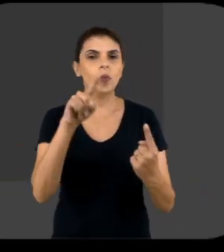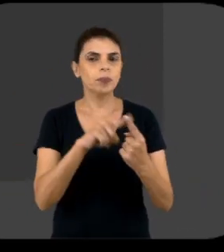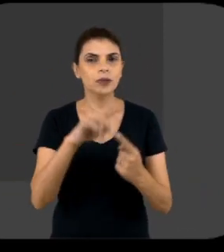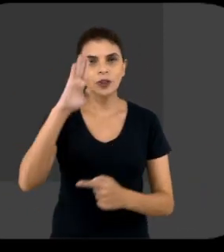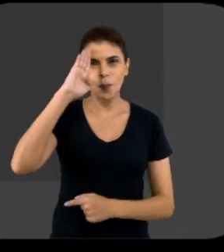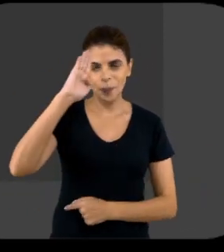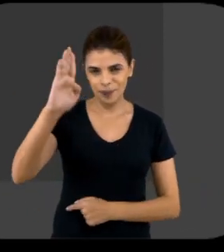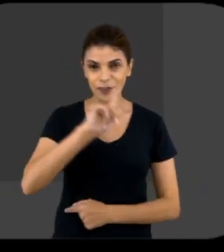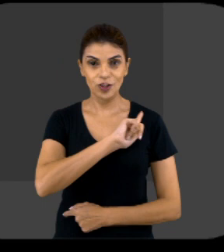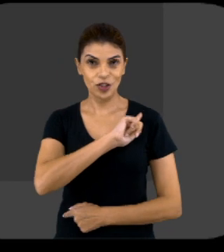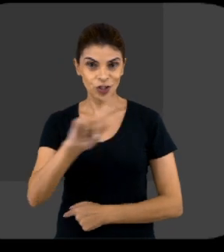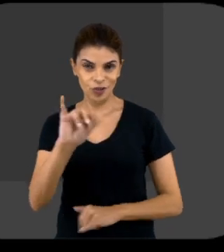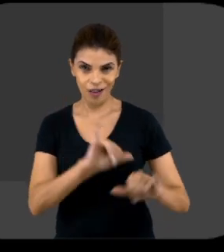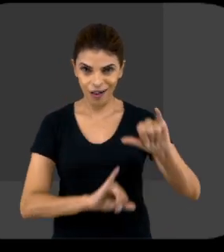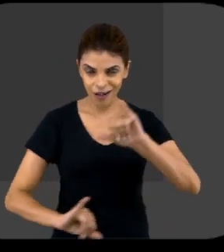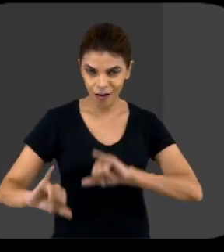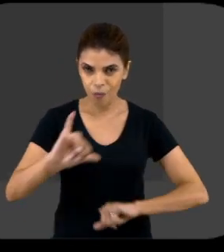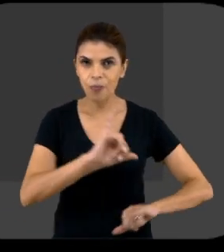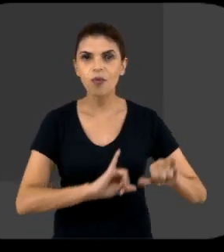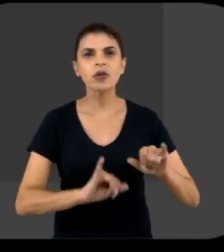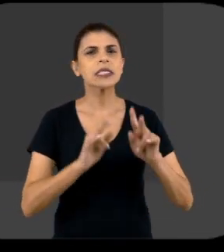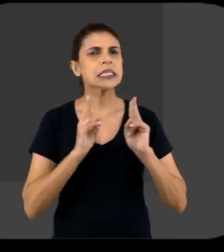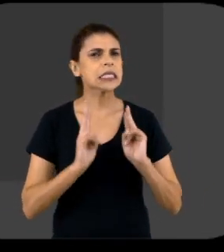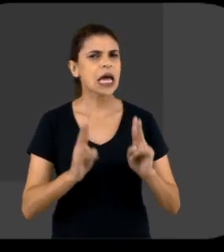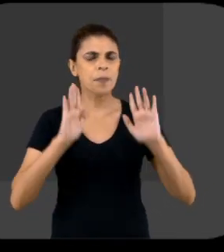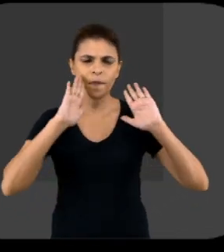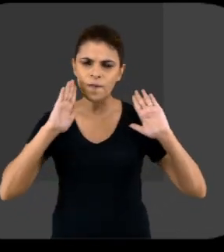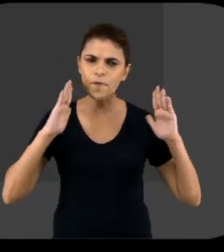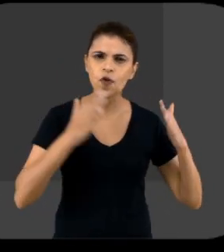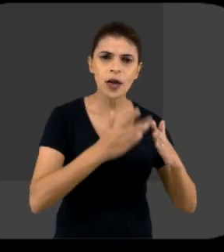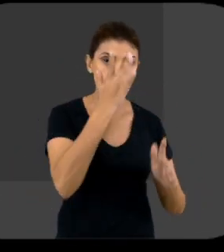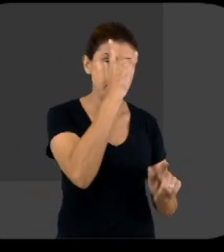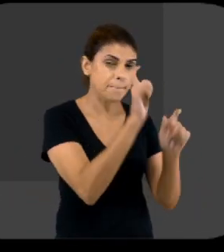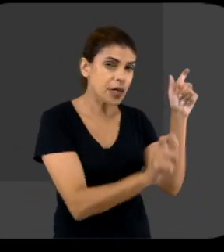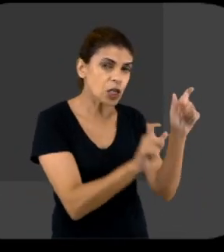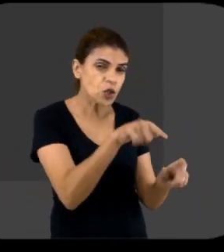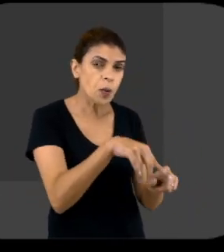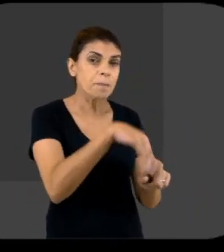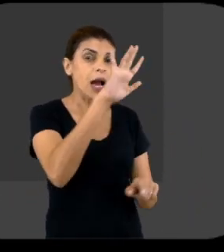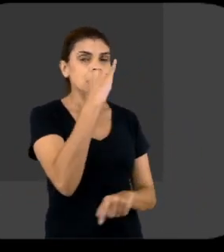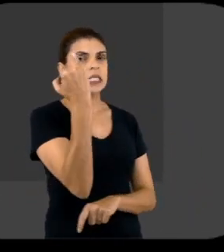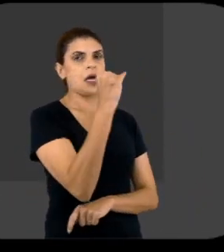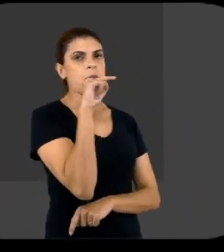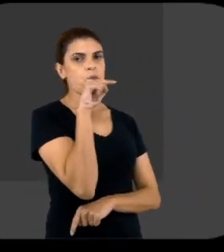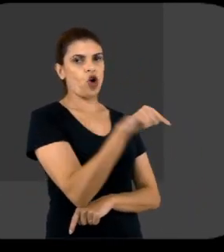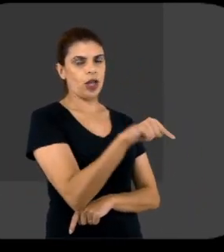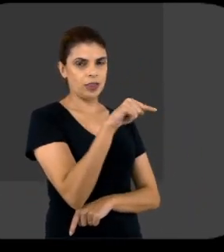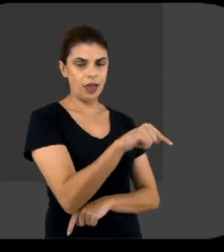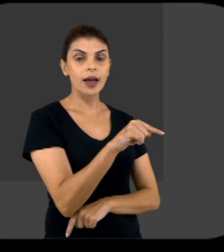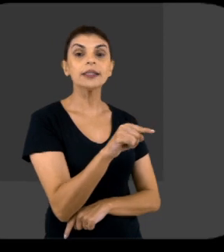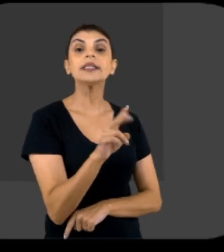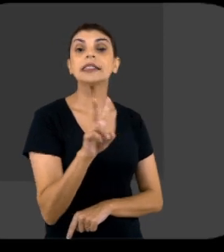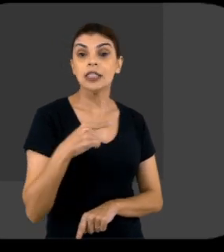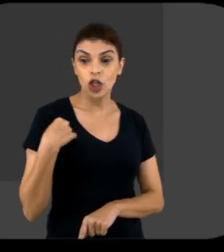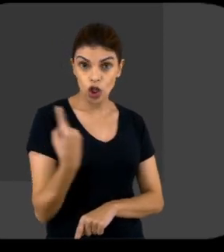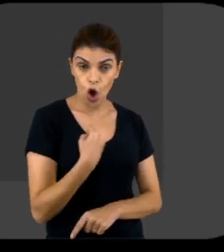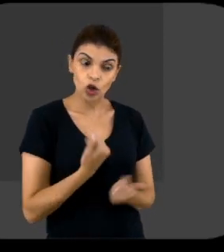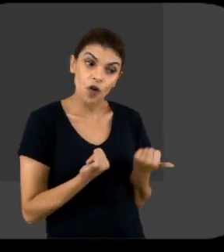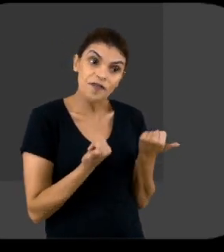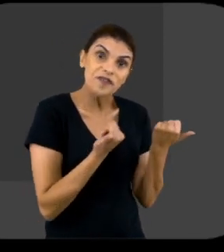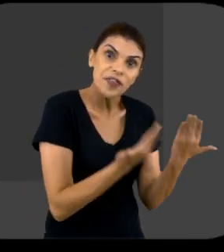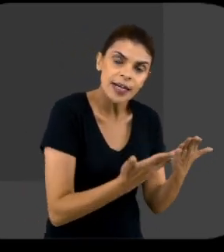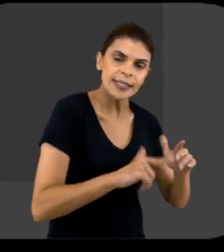principal da gestão da qualidade em laboratórios é focalizar nas pessoas como o mais importante, e a gente precisa lembrar que a gente